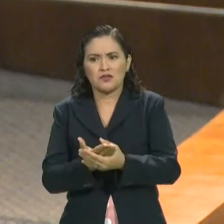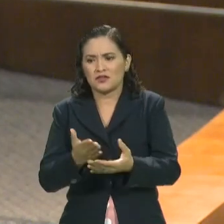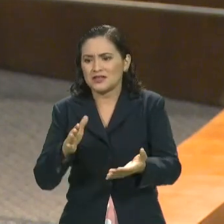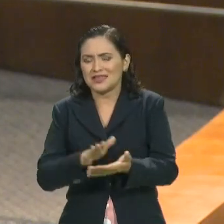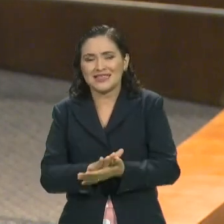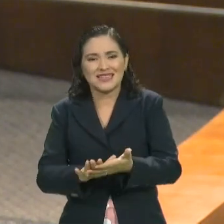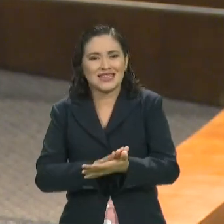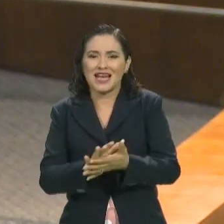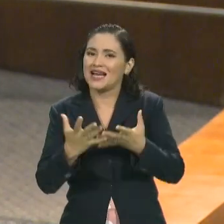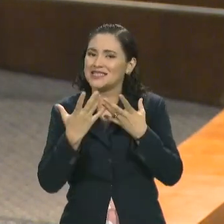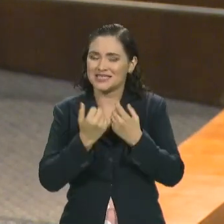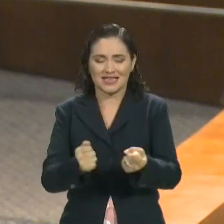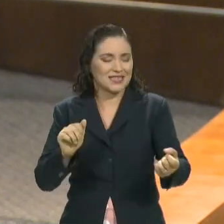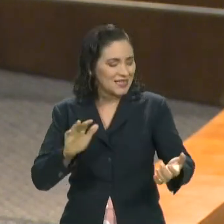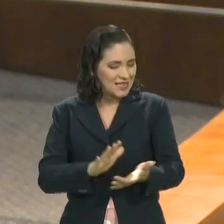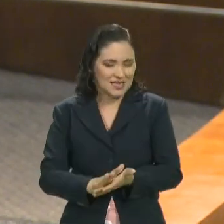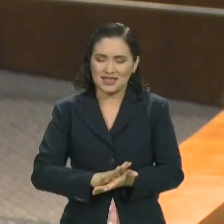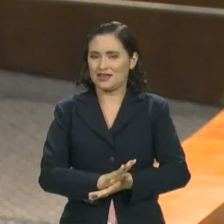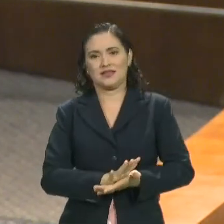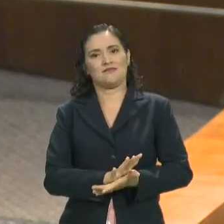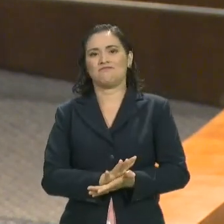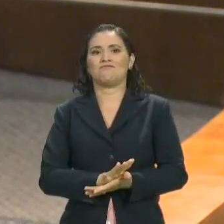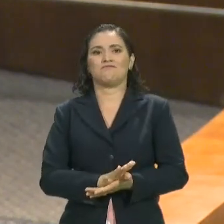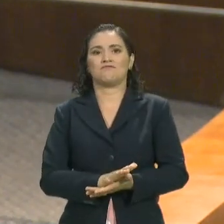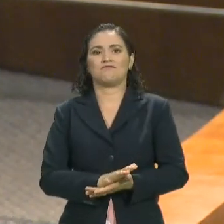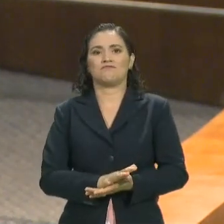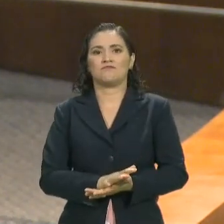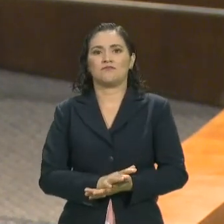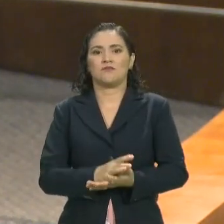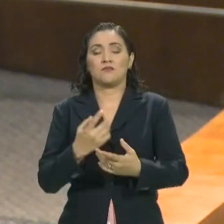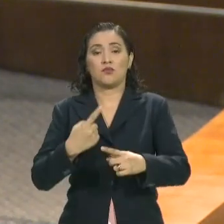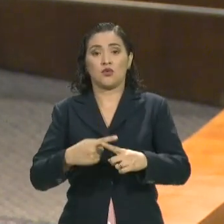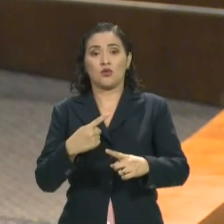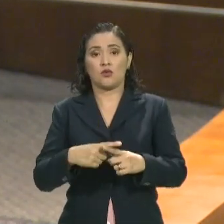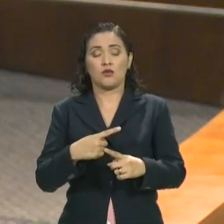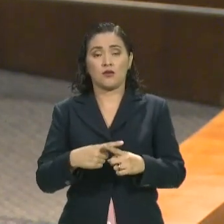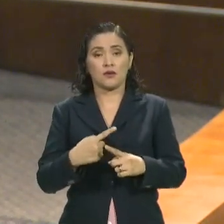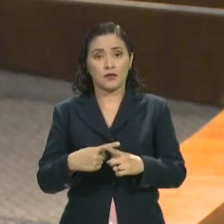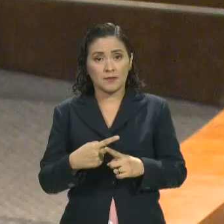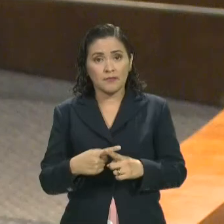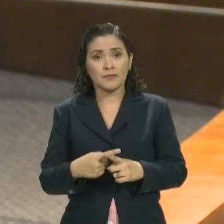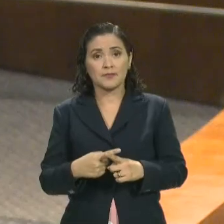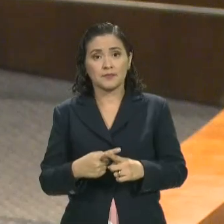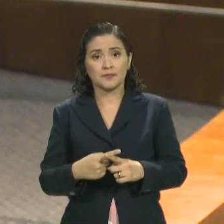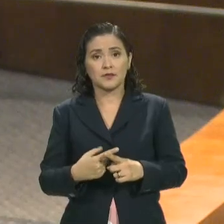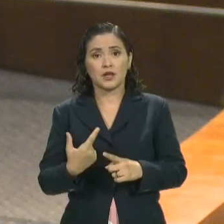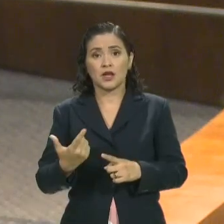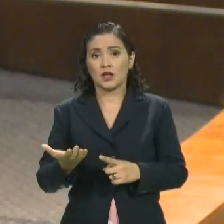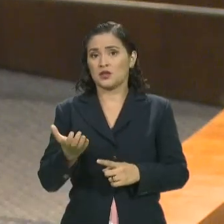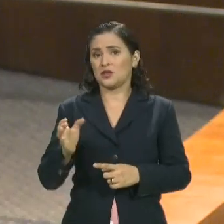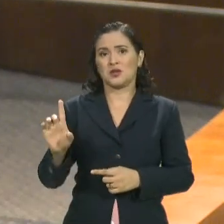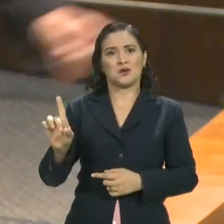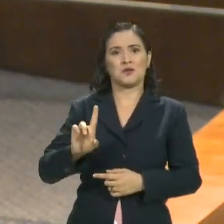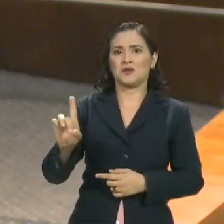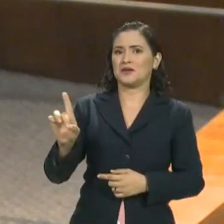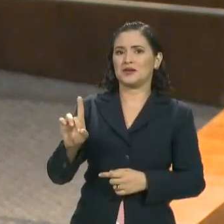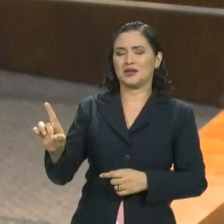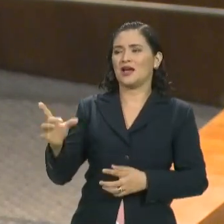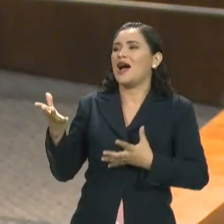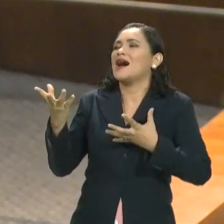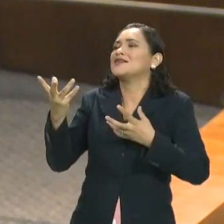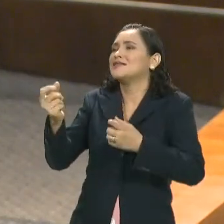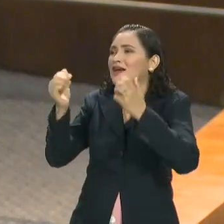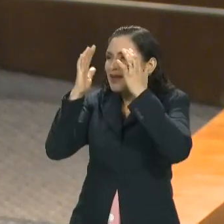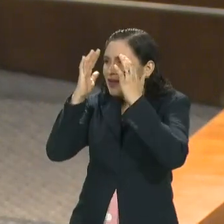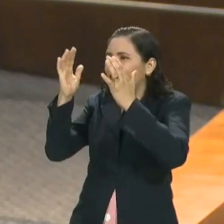A minha dignidade é maior do que as minhas necessidades. E eu não quero agora explorar as minhas necessidades me vitimizando, porque eu fiz